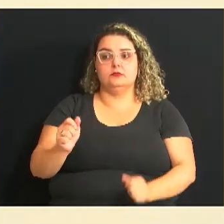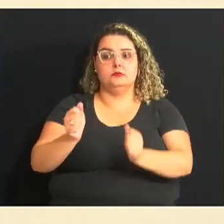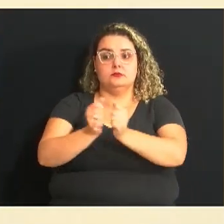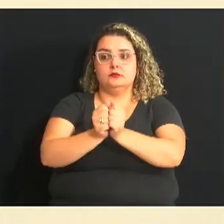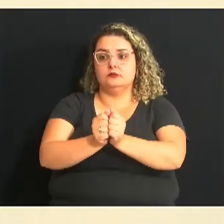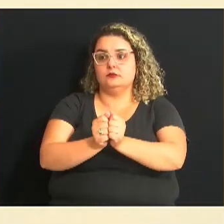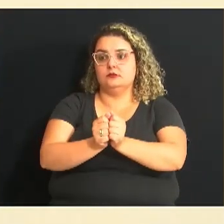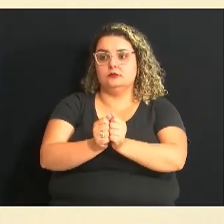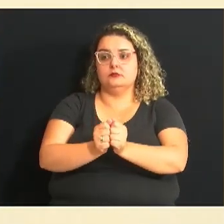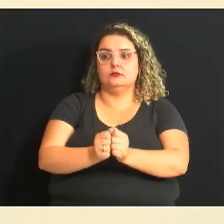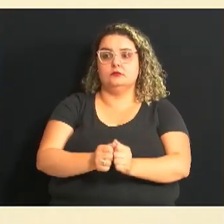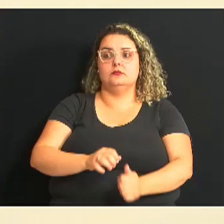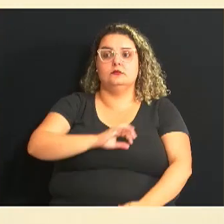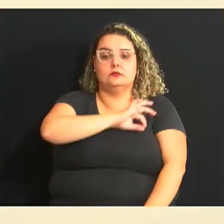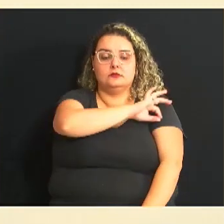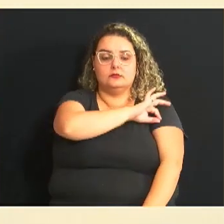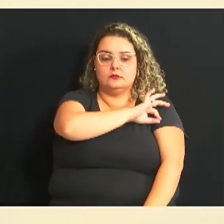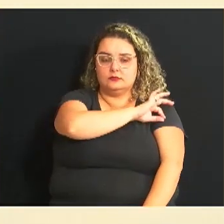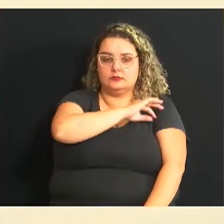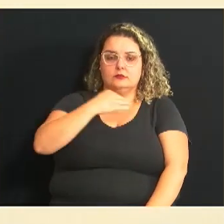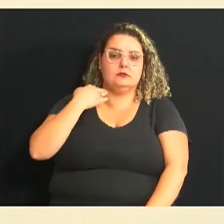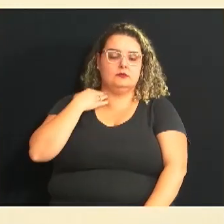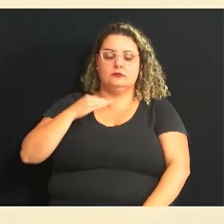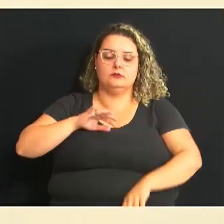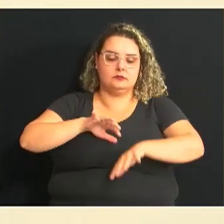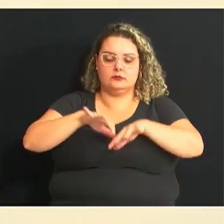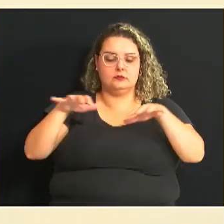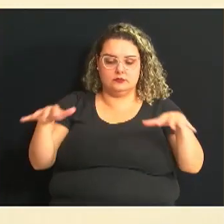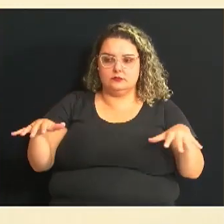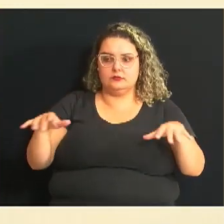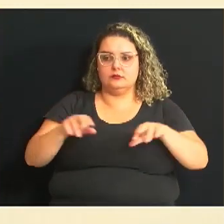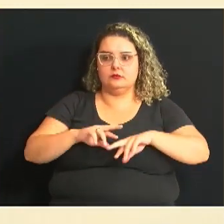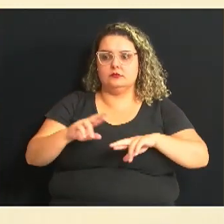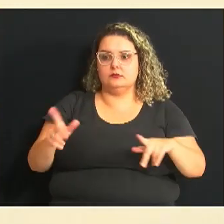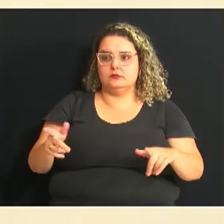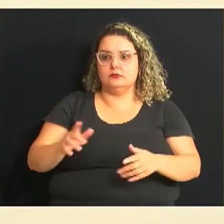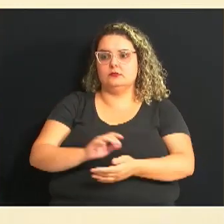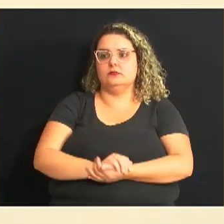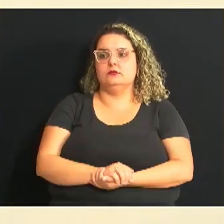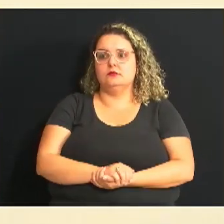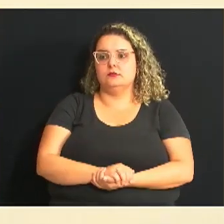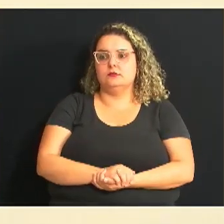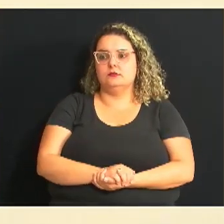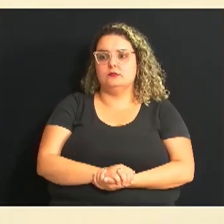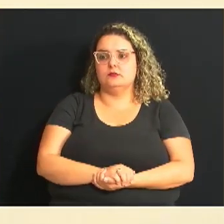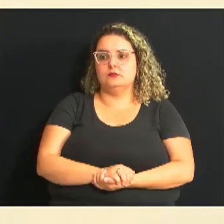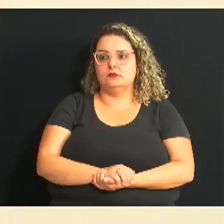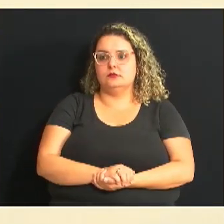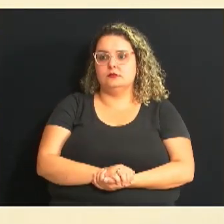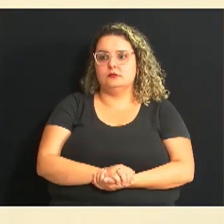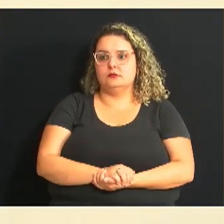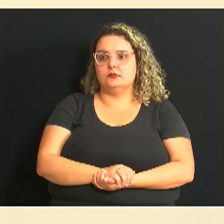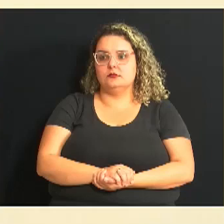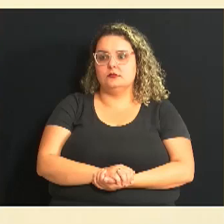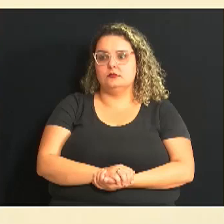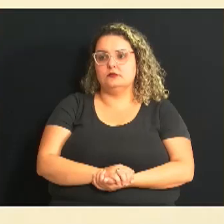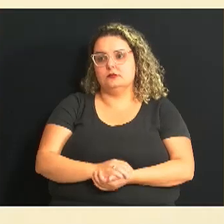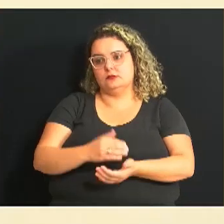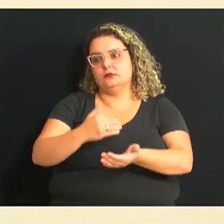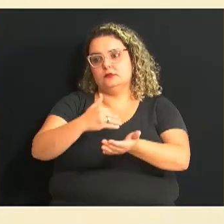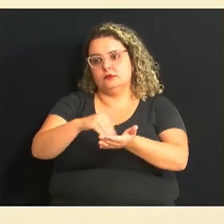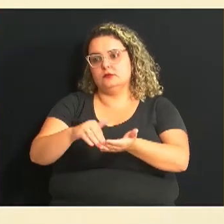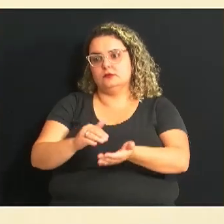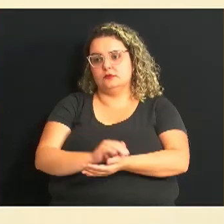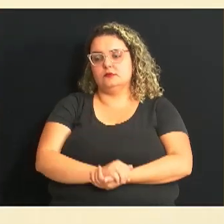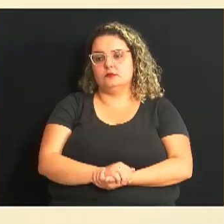da prefeitura, é separado e é distinto, e somente tanto o secretário, né, no